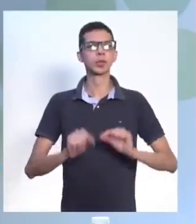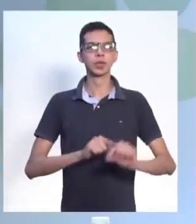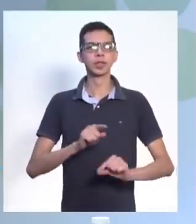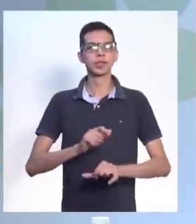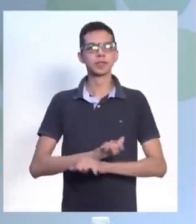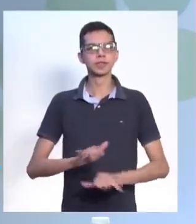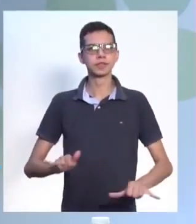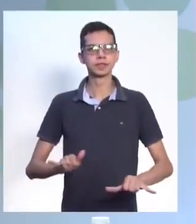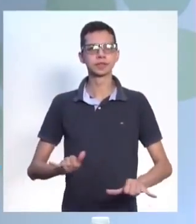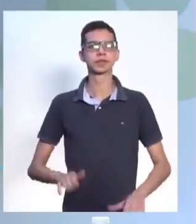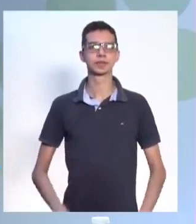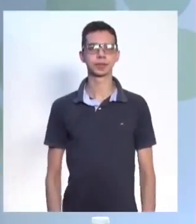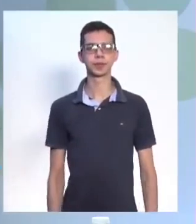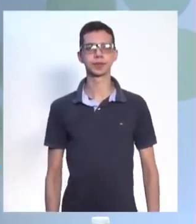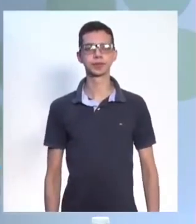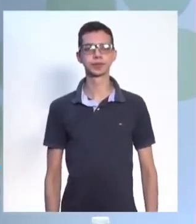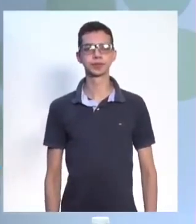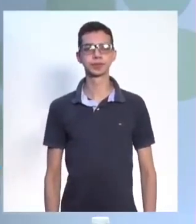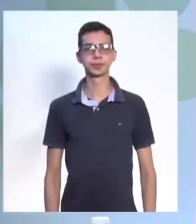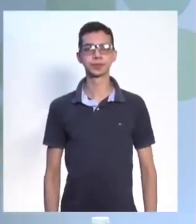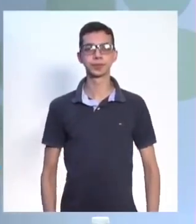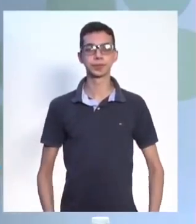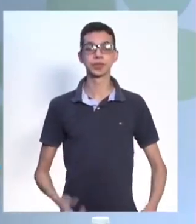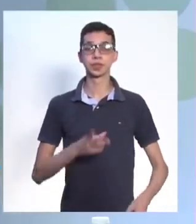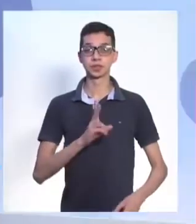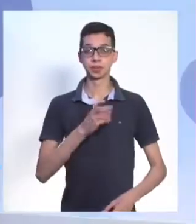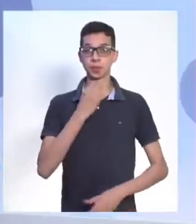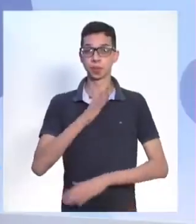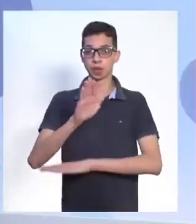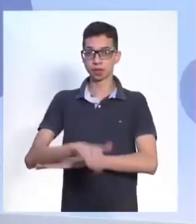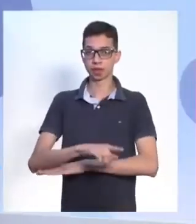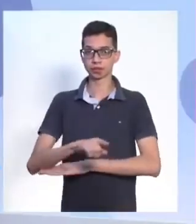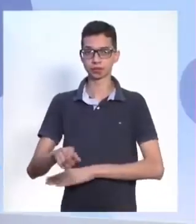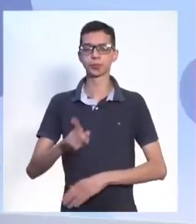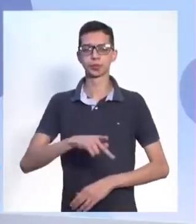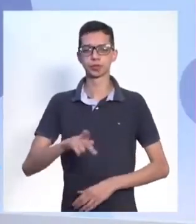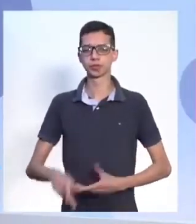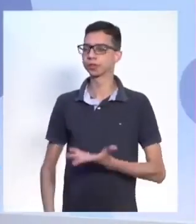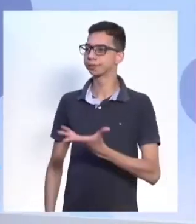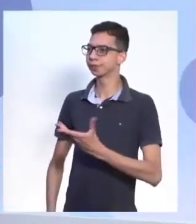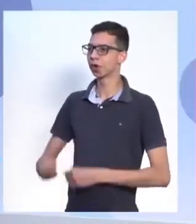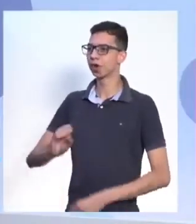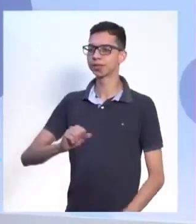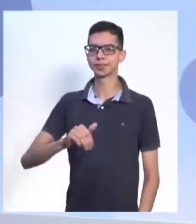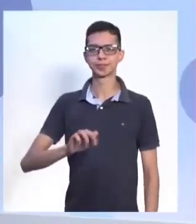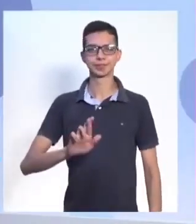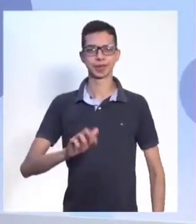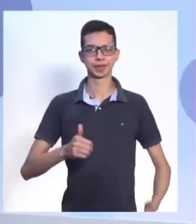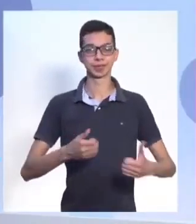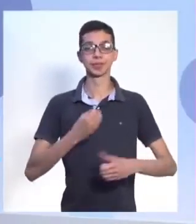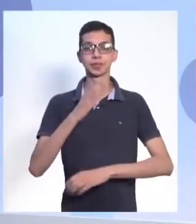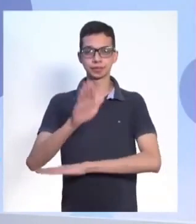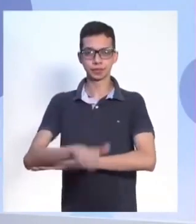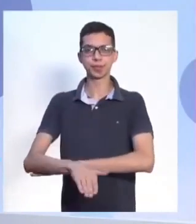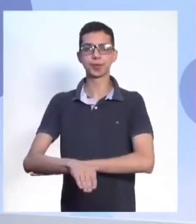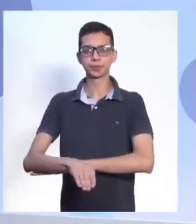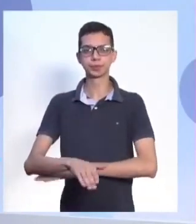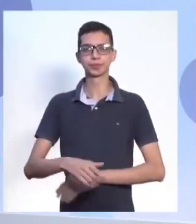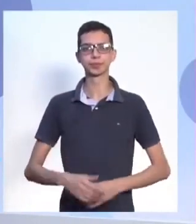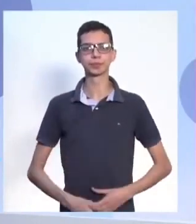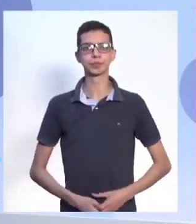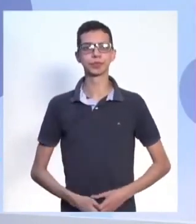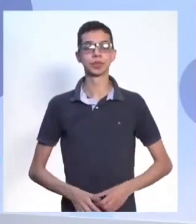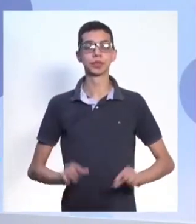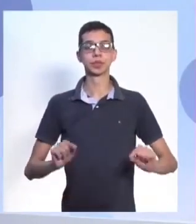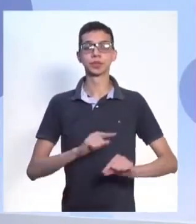Sempre o boa tarde de vocês, professor Osmar. Boa tarde, Jonas. Boa tarde a todos que nos acompanham aqui pelo Centro de Mídias. Eu vou acompanhar